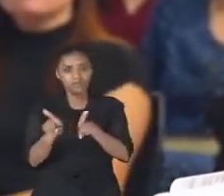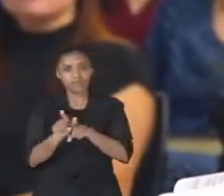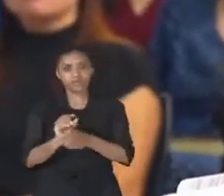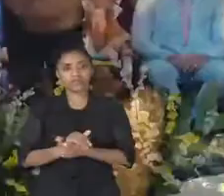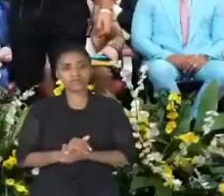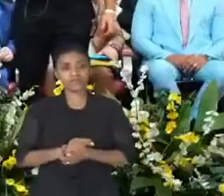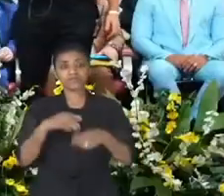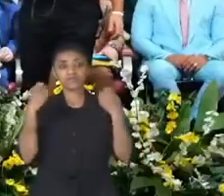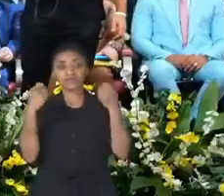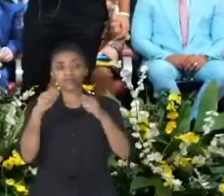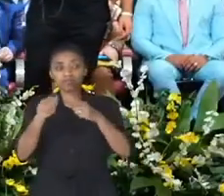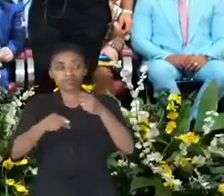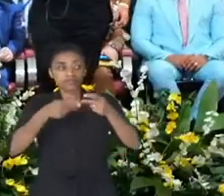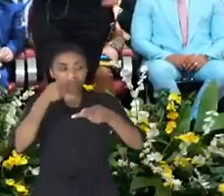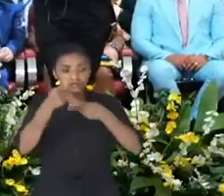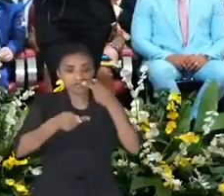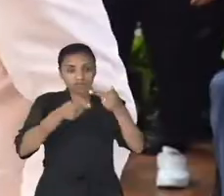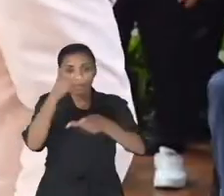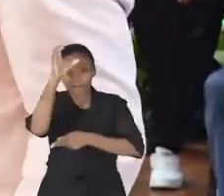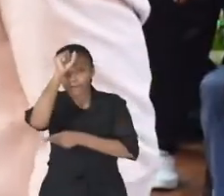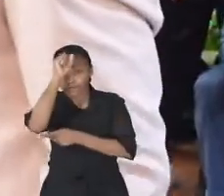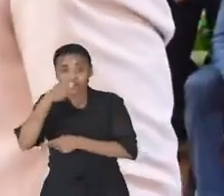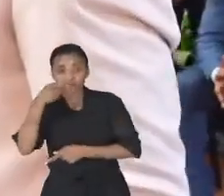Vão ter que aprender a falar com ele.